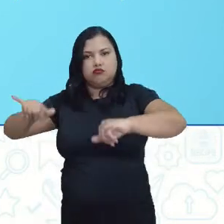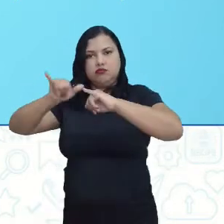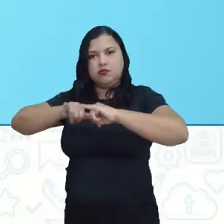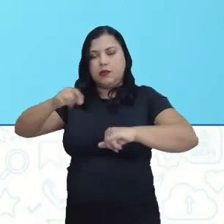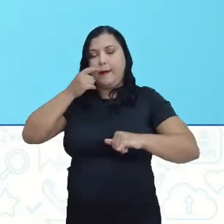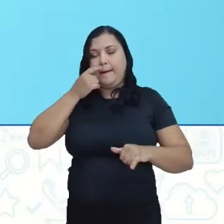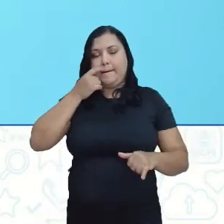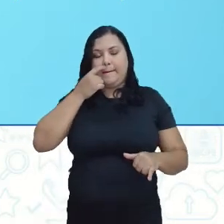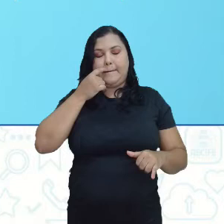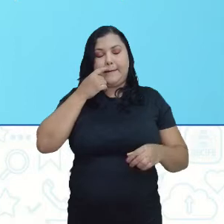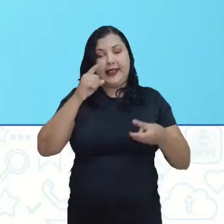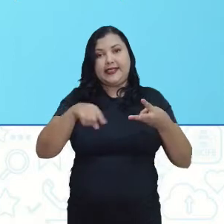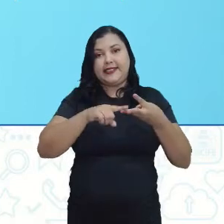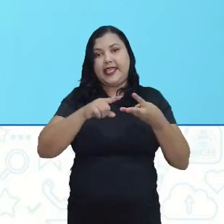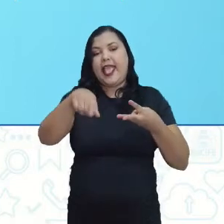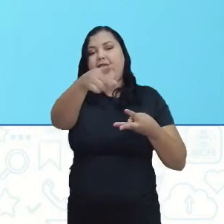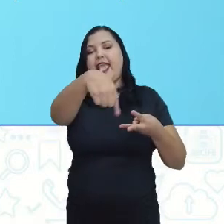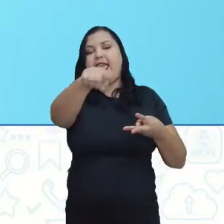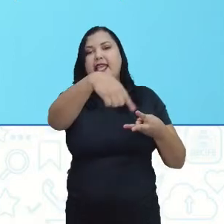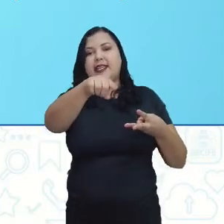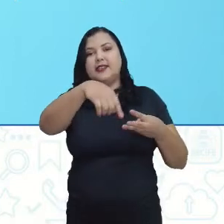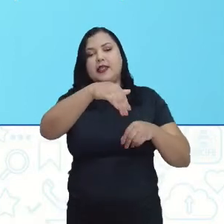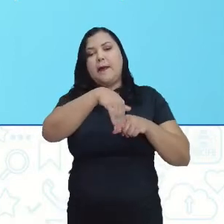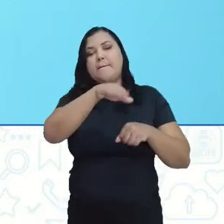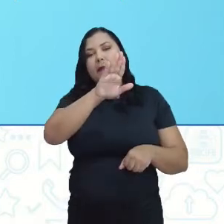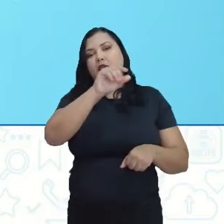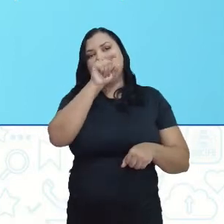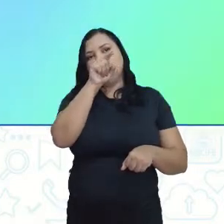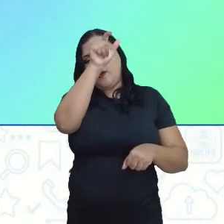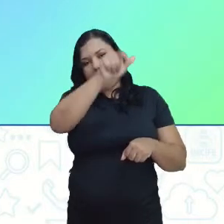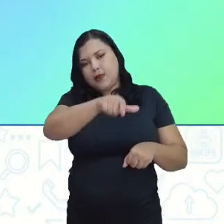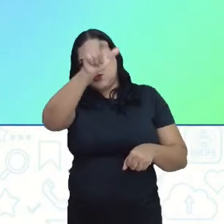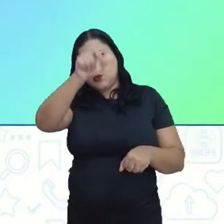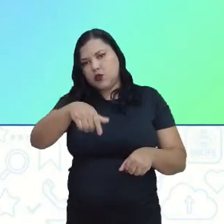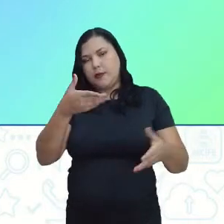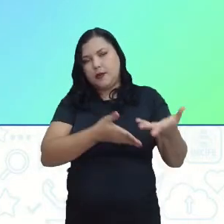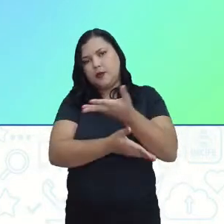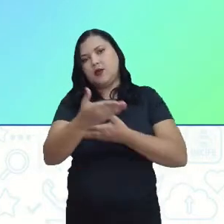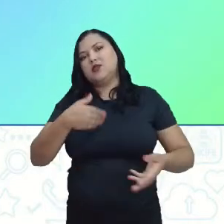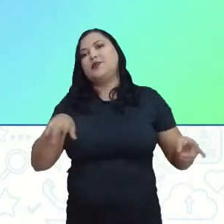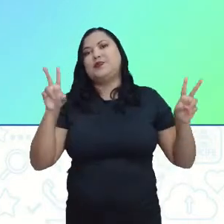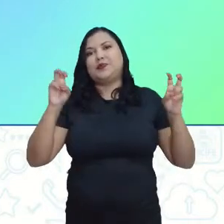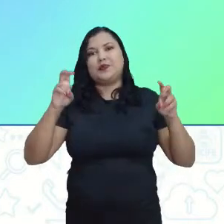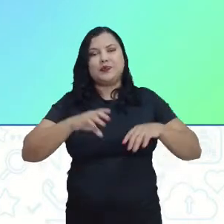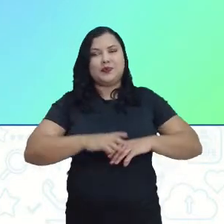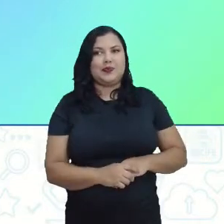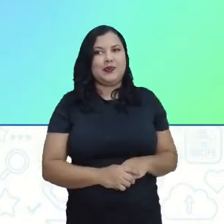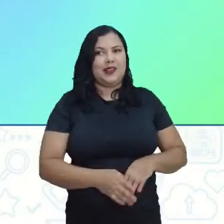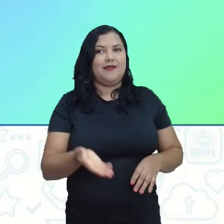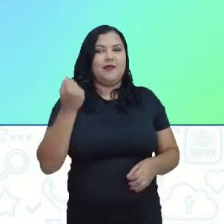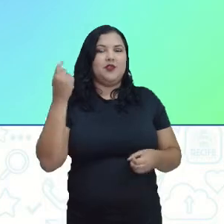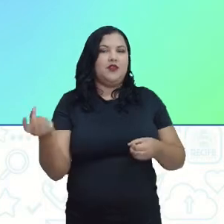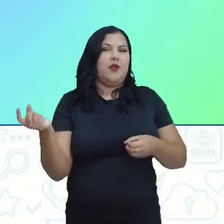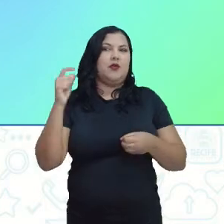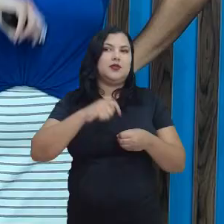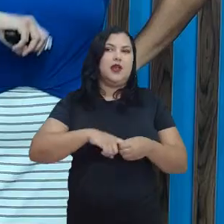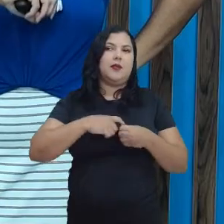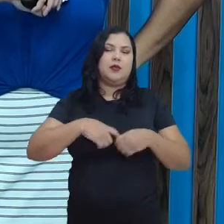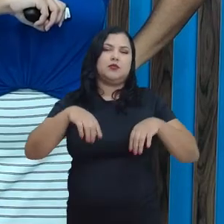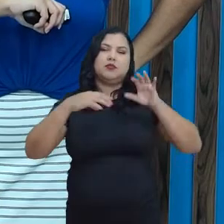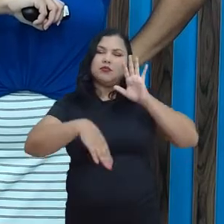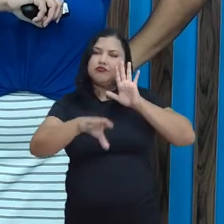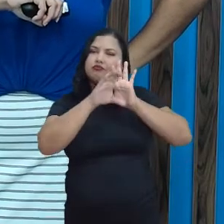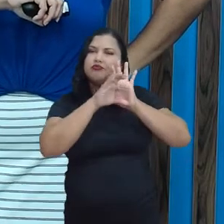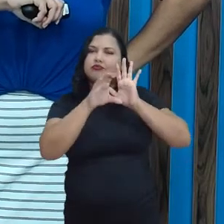pessoa do plural, eles, indica que existe mais de uma pessoa ou assunto. E aí, vamos voltar para aquele trechinho